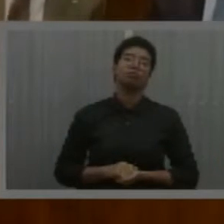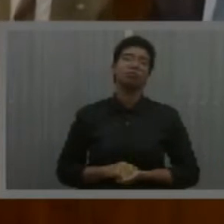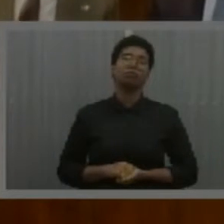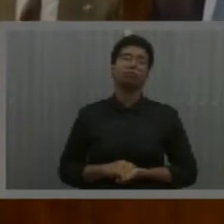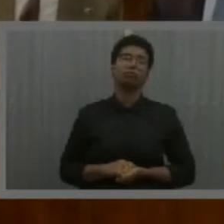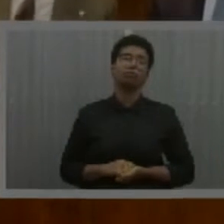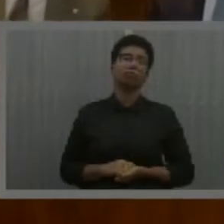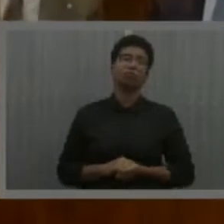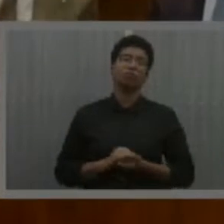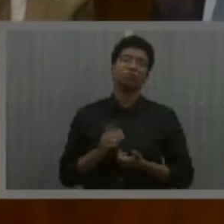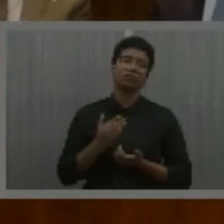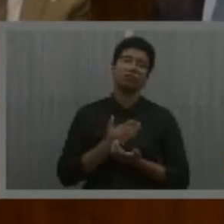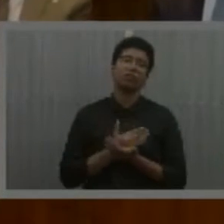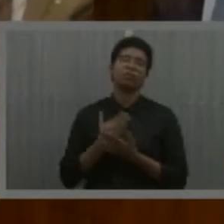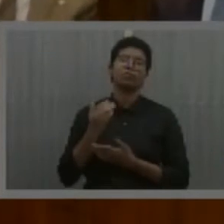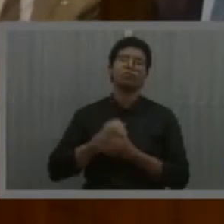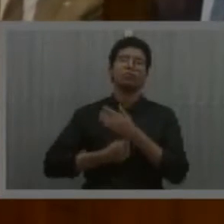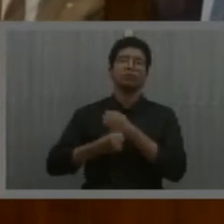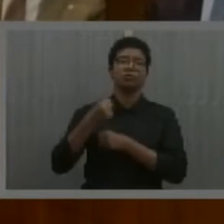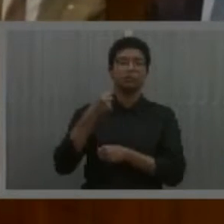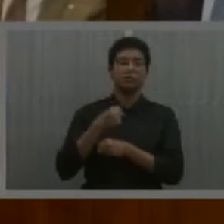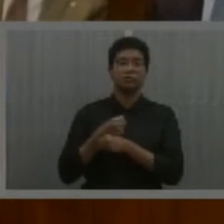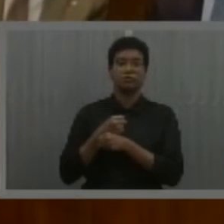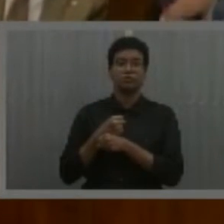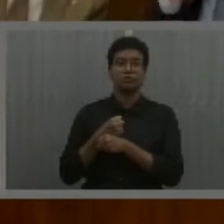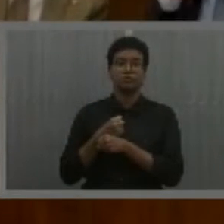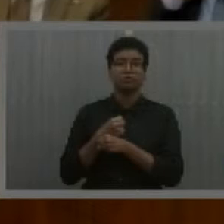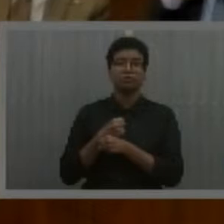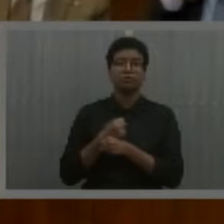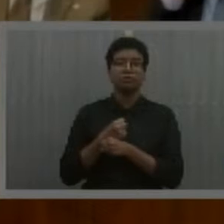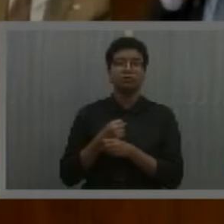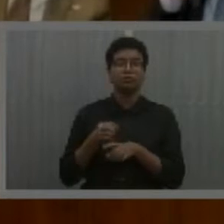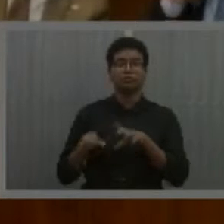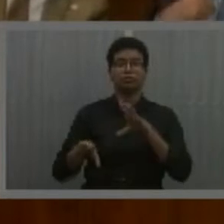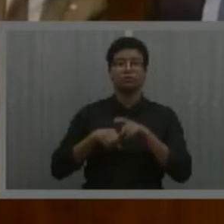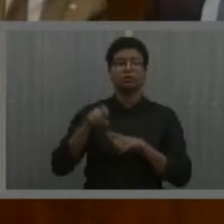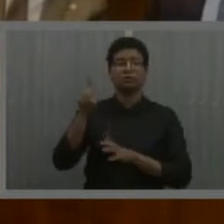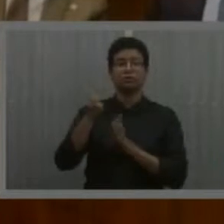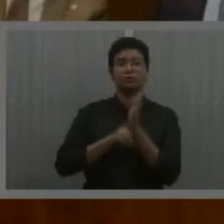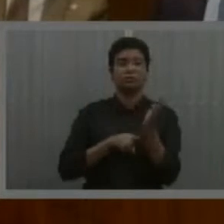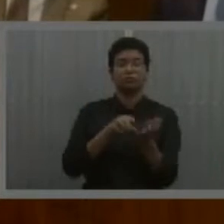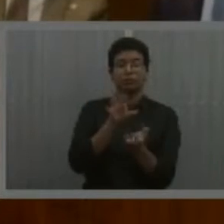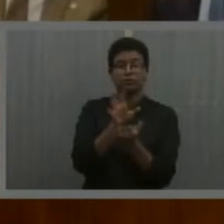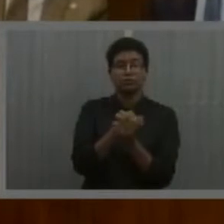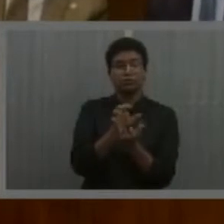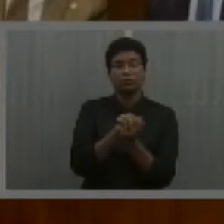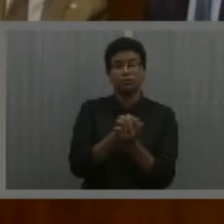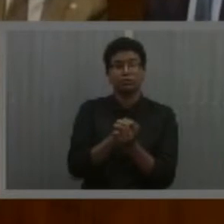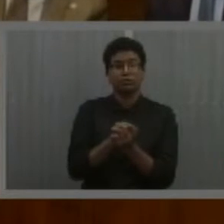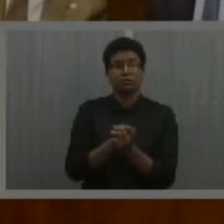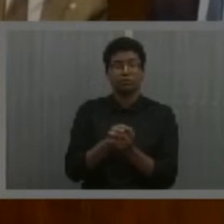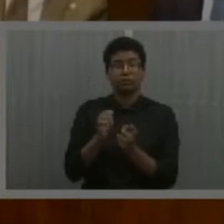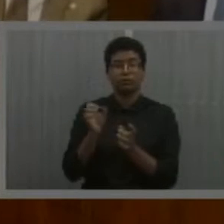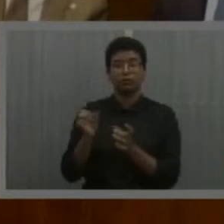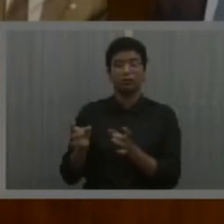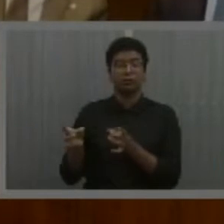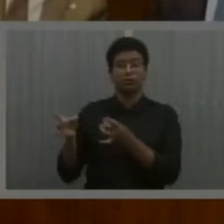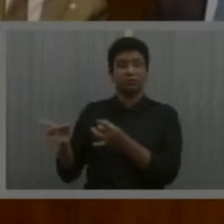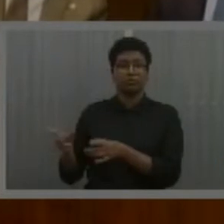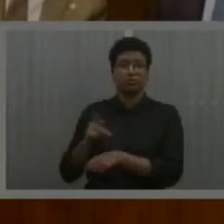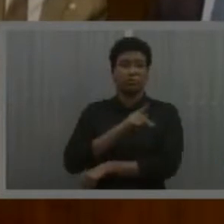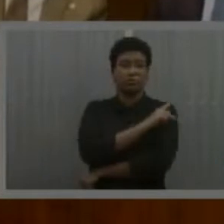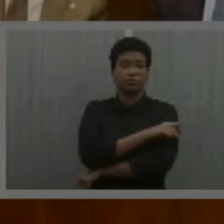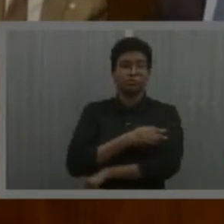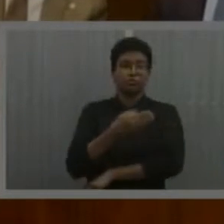Então, naquele princípio do século passado, após se formar em Direito em Recife, ele deixou o Piauí para desbravar o estado